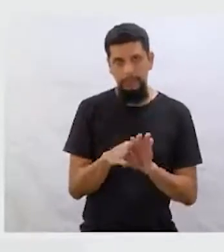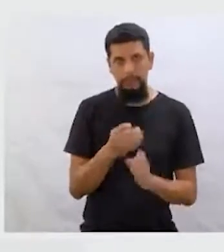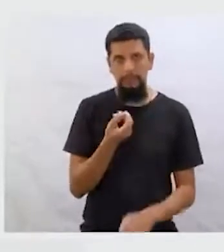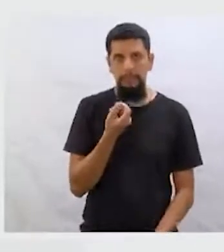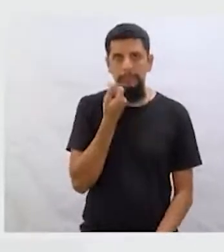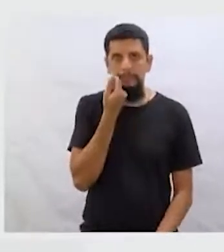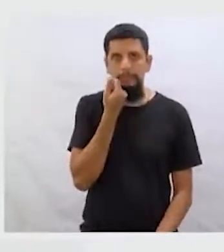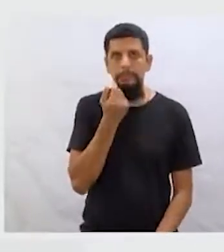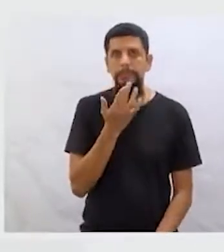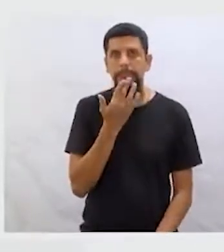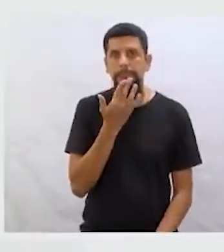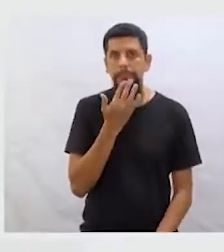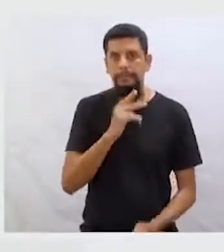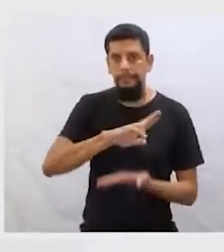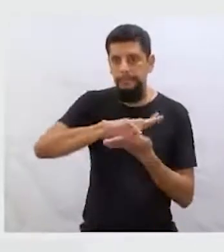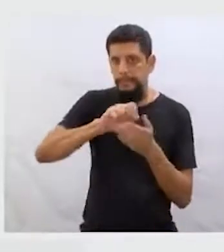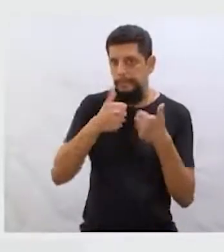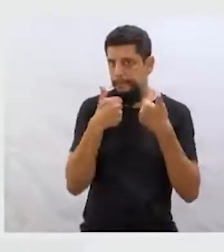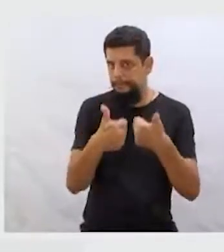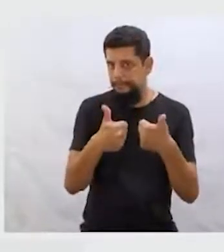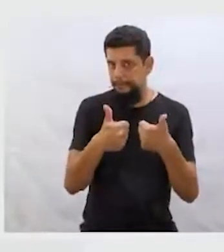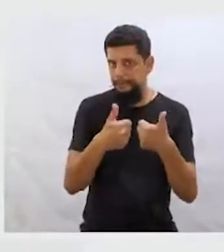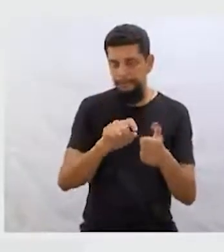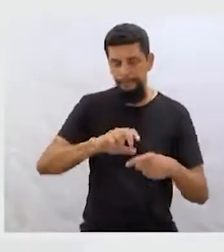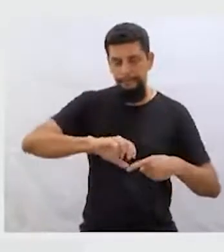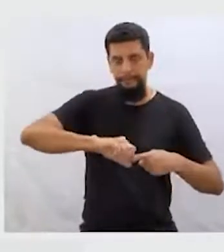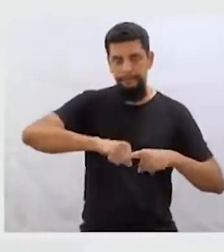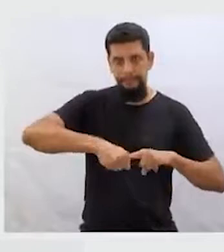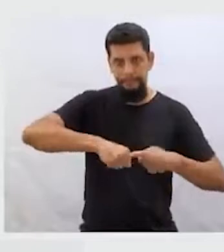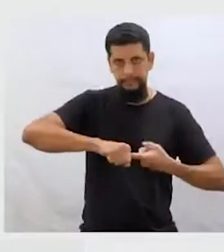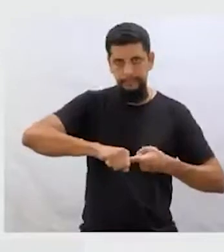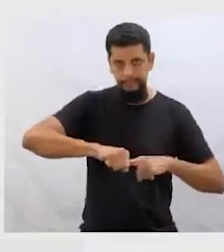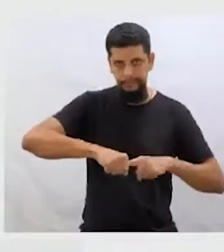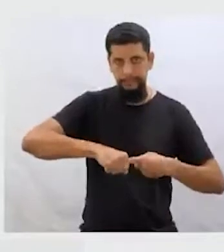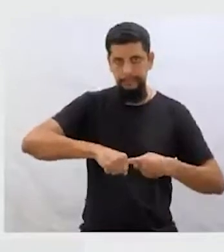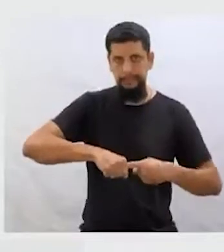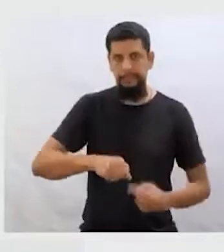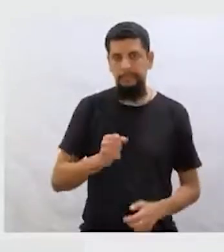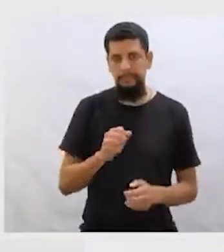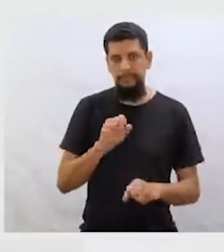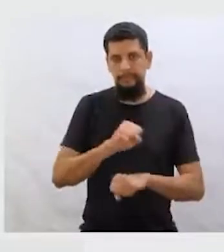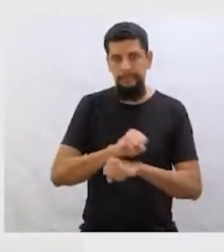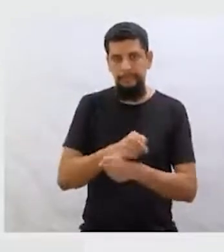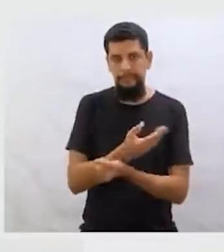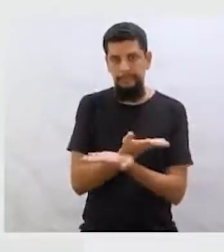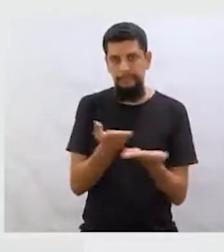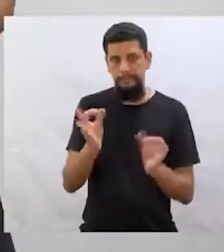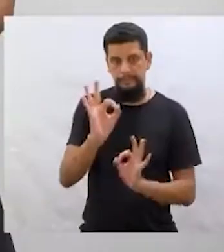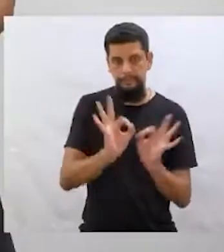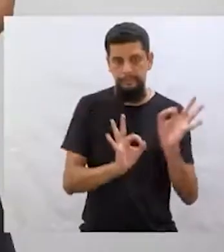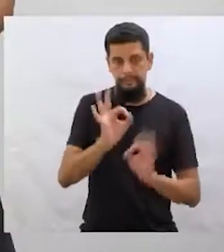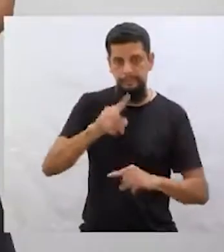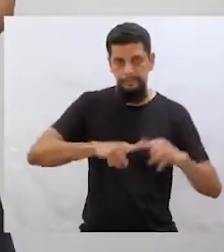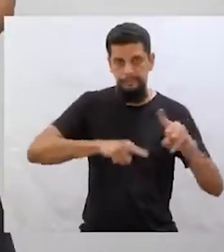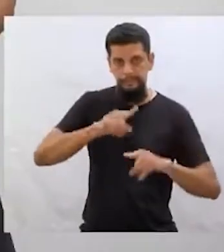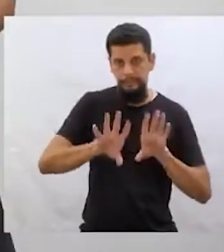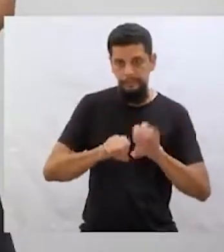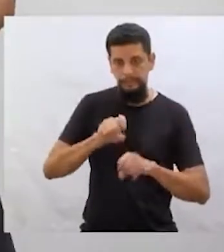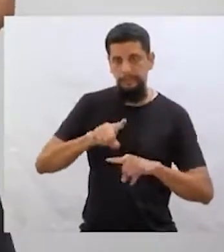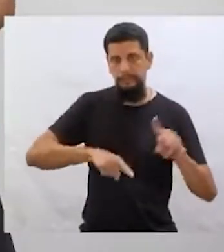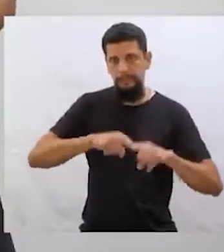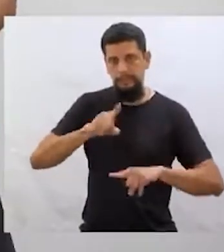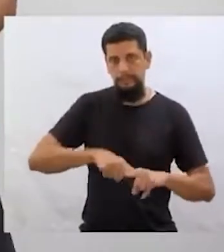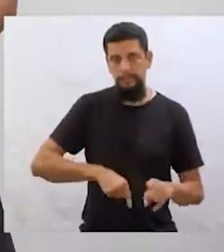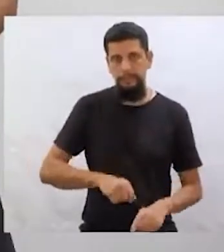os lápis de cor que vocês têm aí, tá bom? E também o apontador, caso precise. Nós vamos dar um limpinho para vocês buscarem